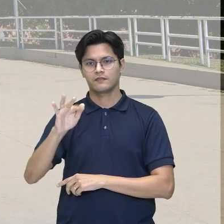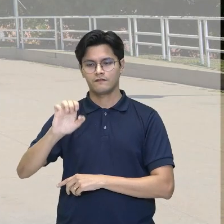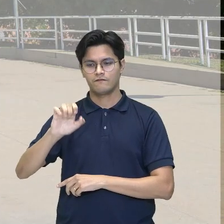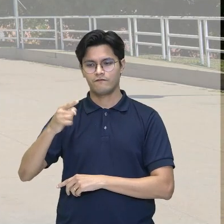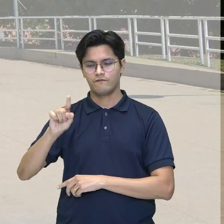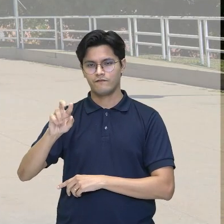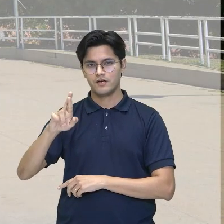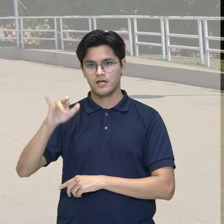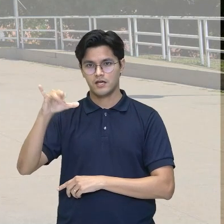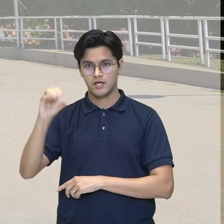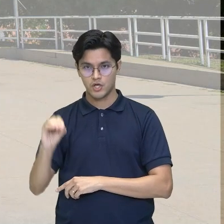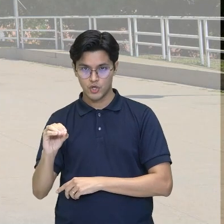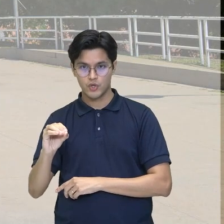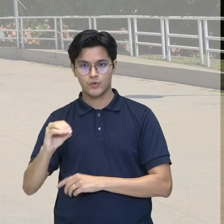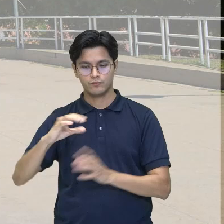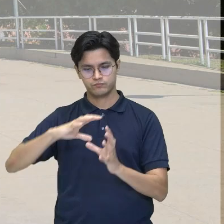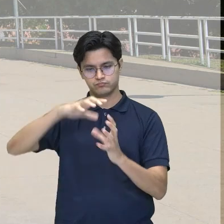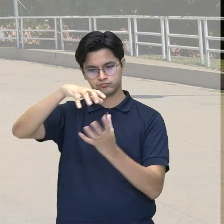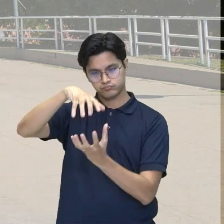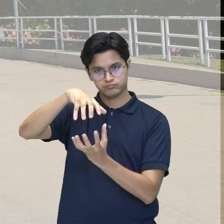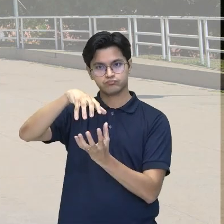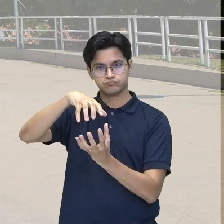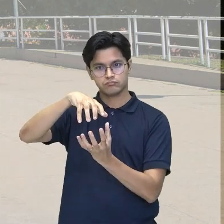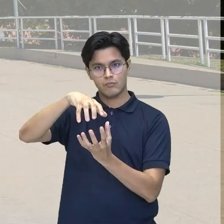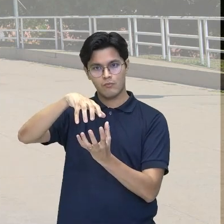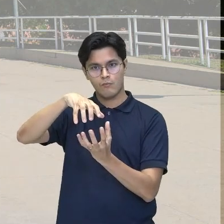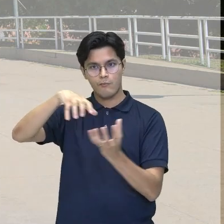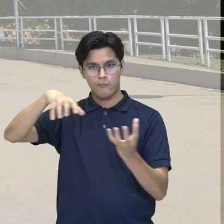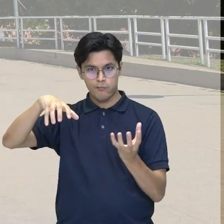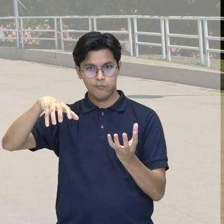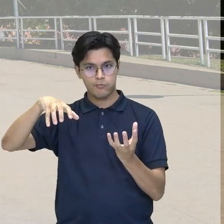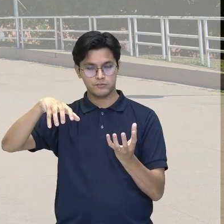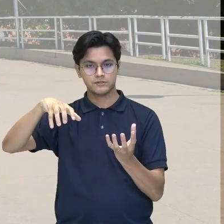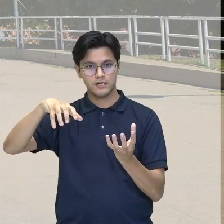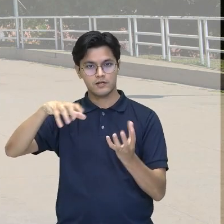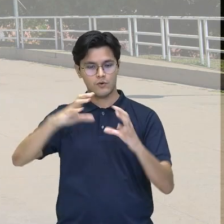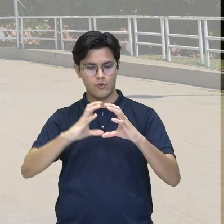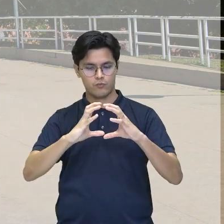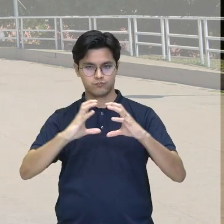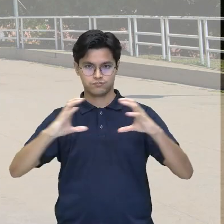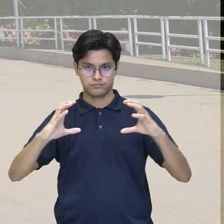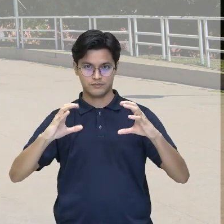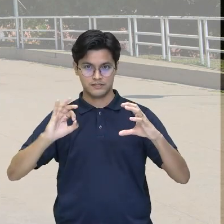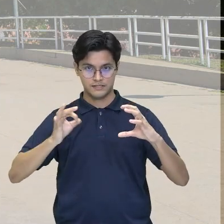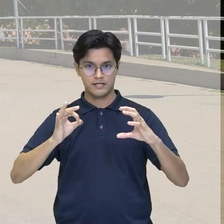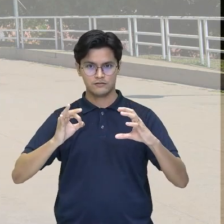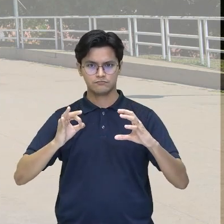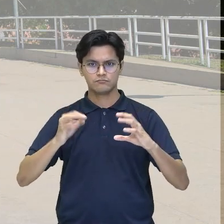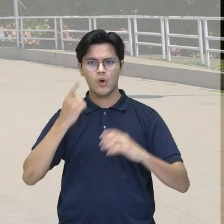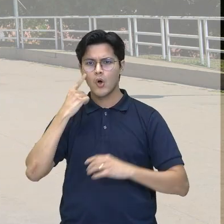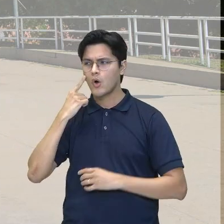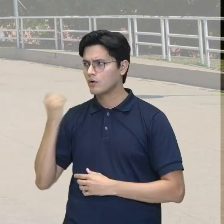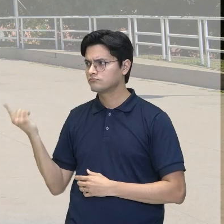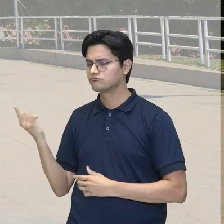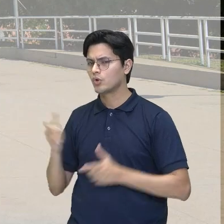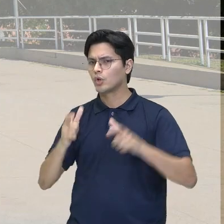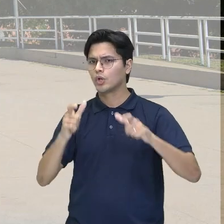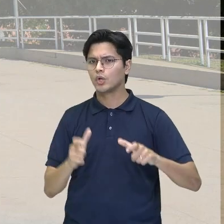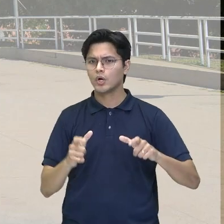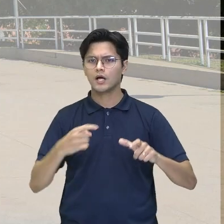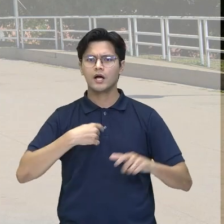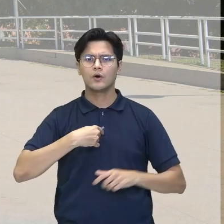aqui, olha só onde eu estou, bem no meio do mundo, né? Eu estou aqui onde